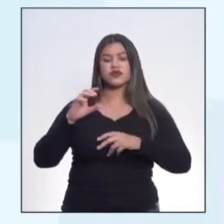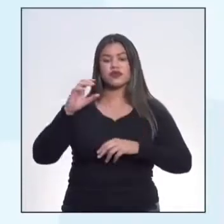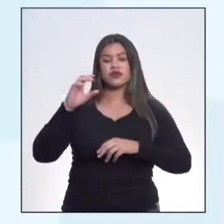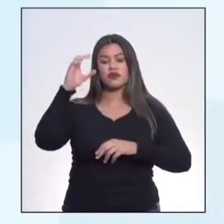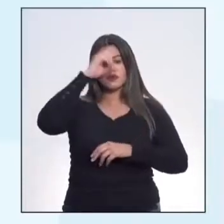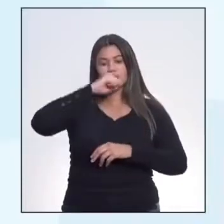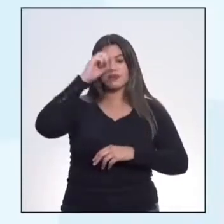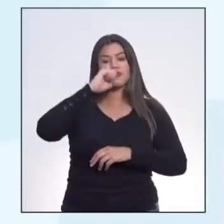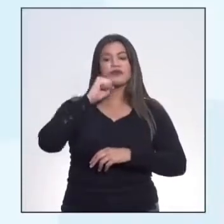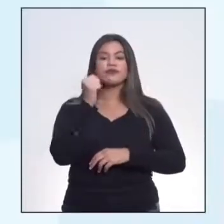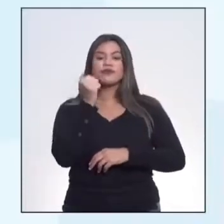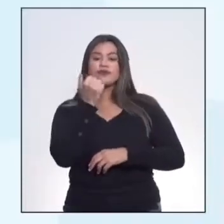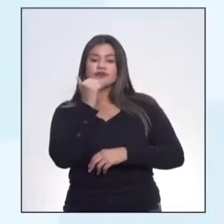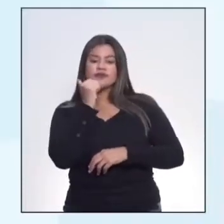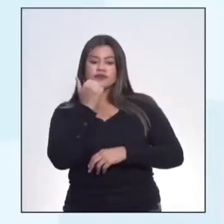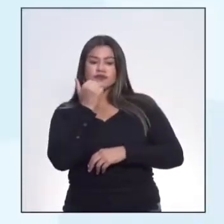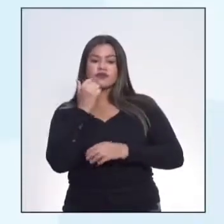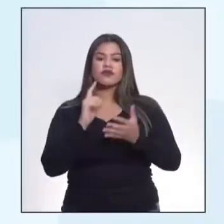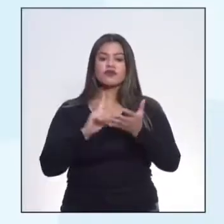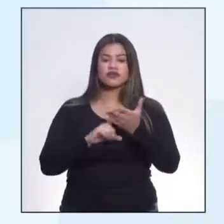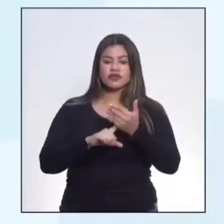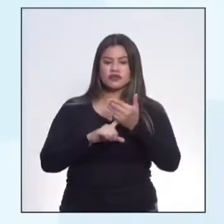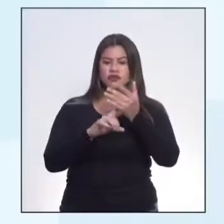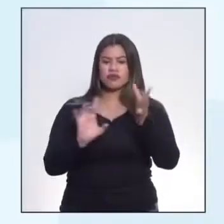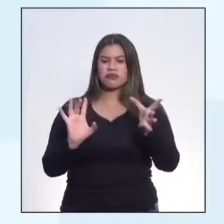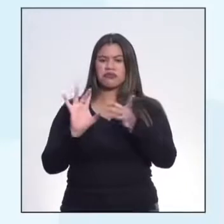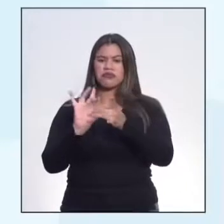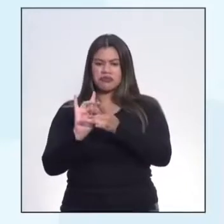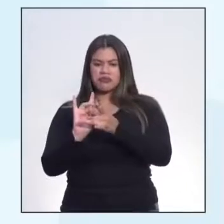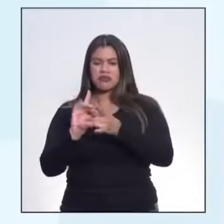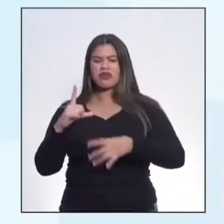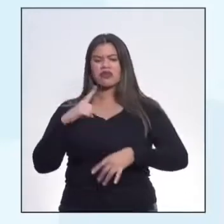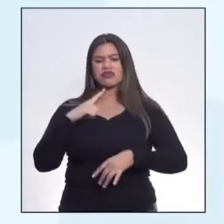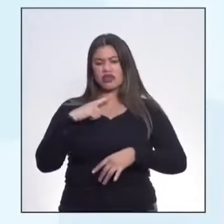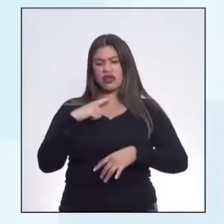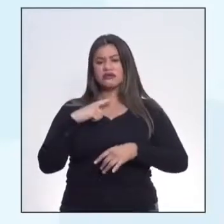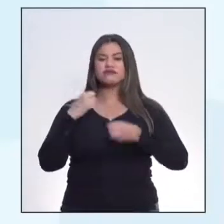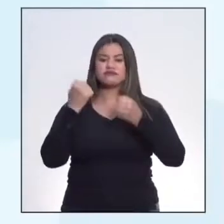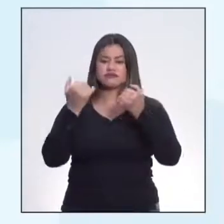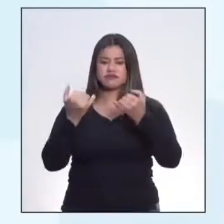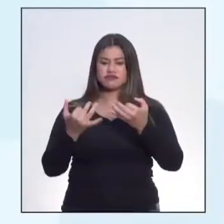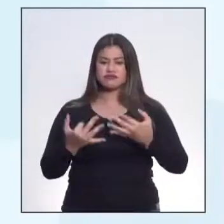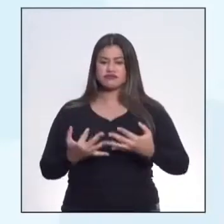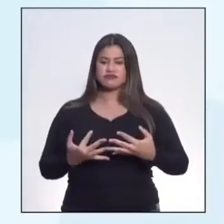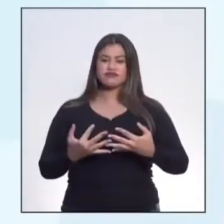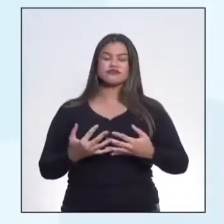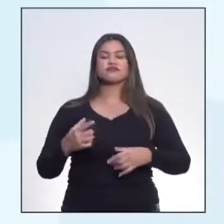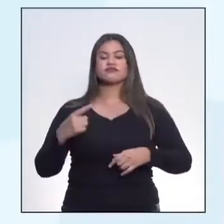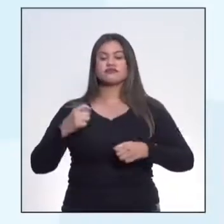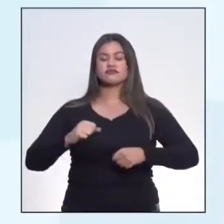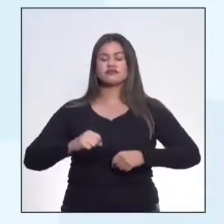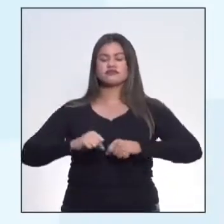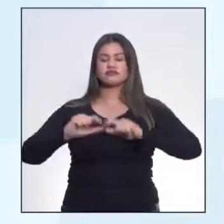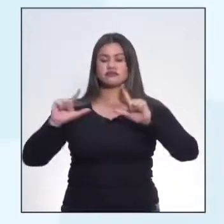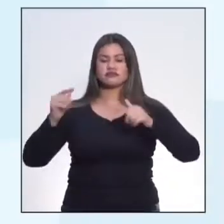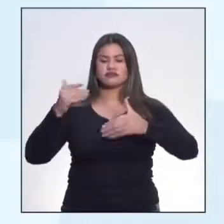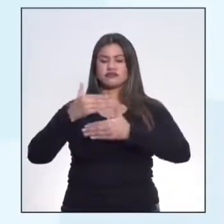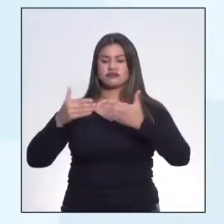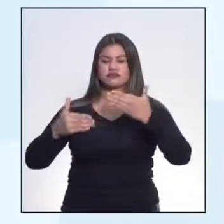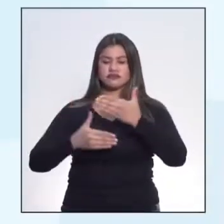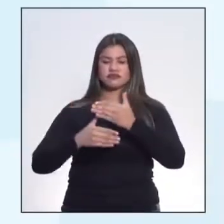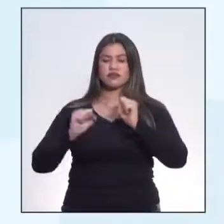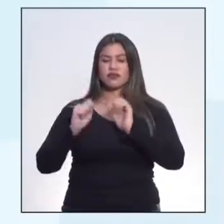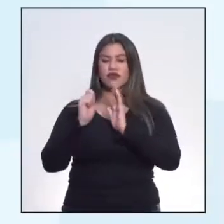conhecimento científico e tecnológico? Comente a sua resposta. Então, vai ficar aí para vocês